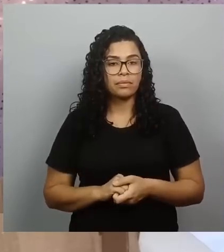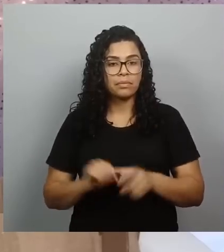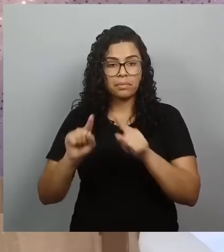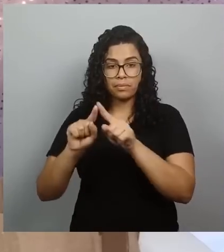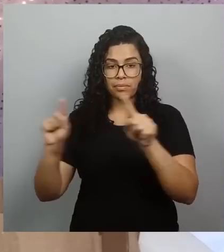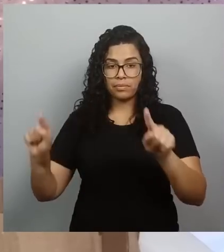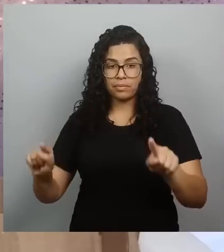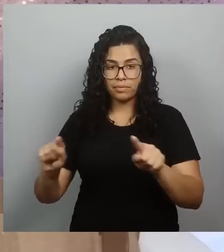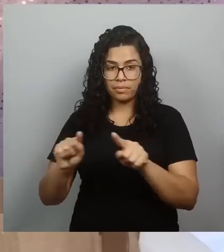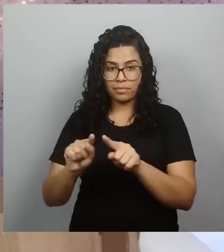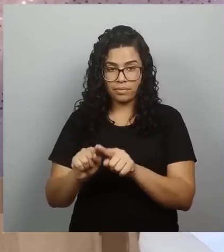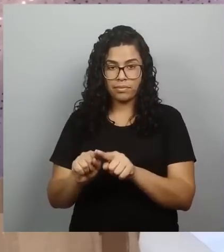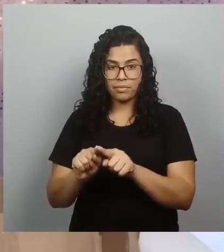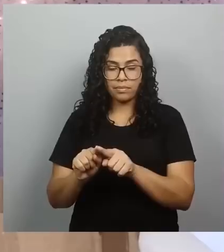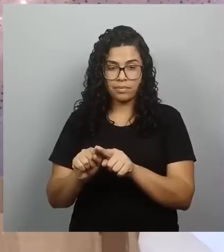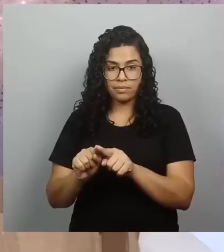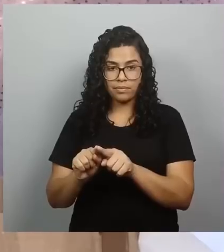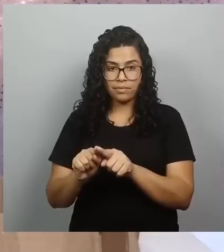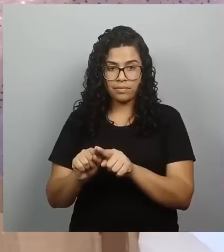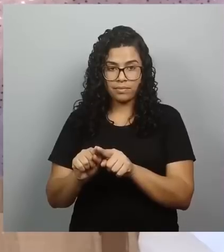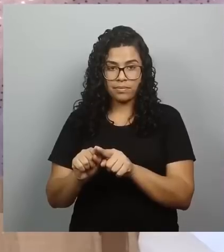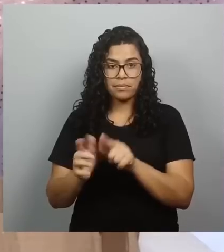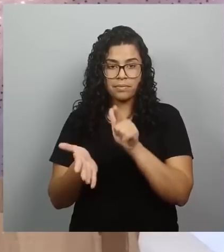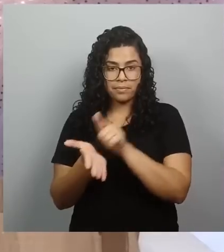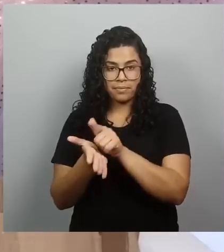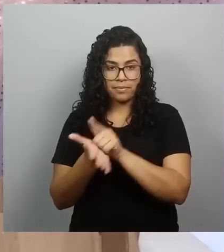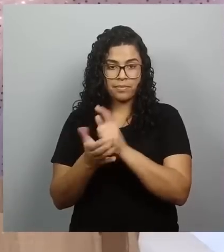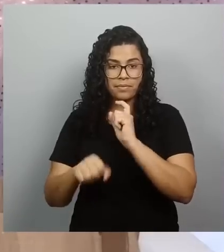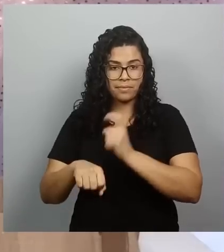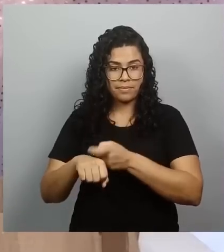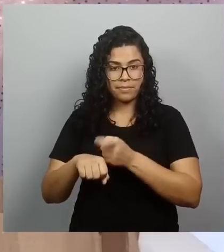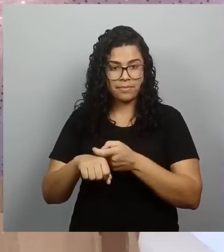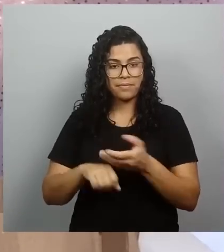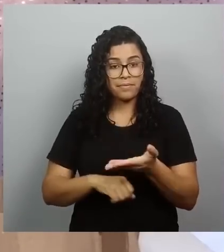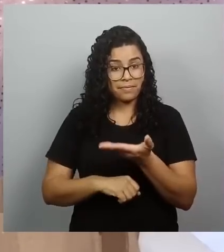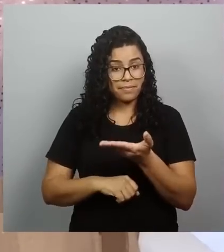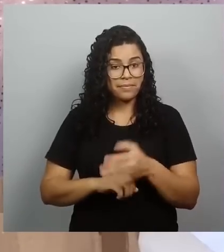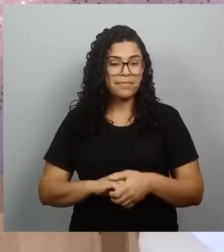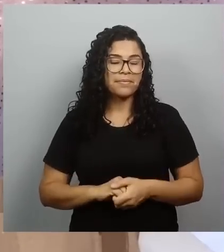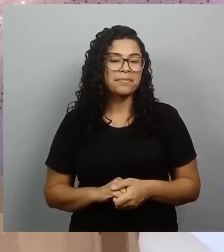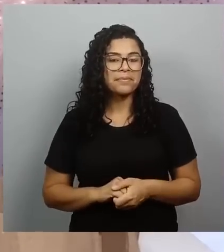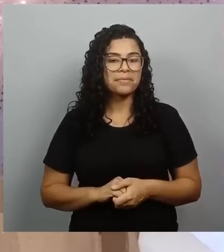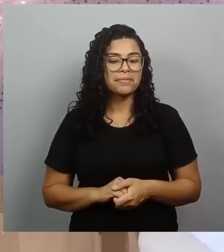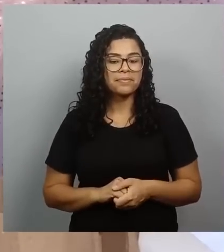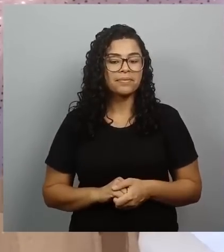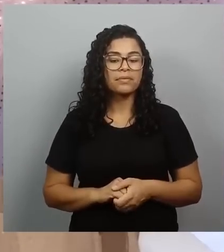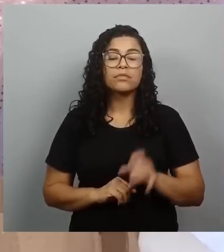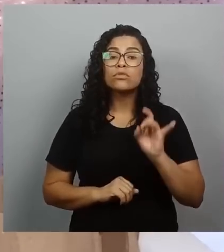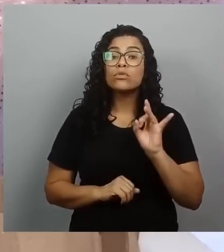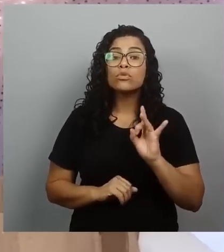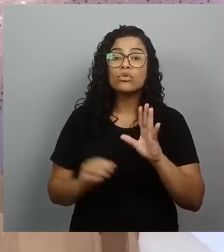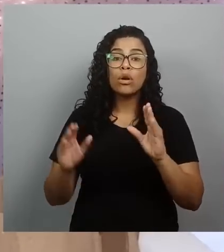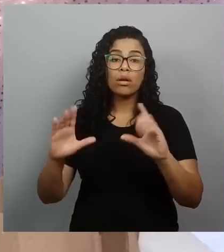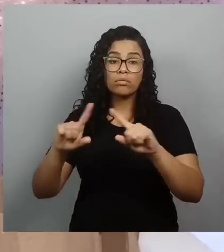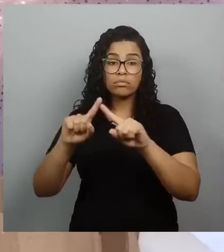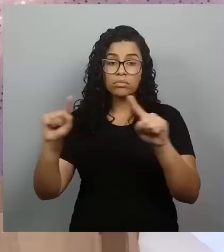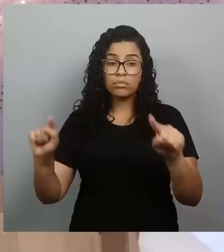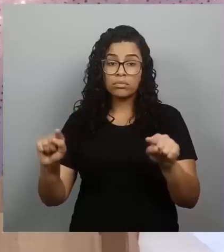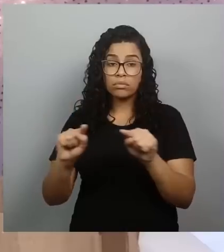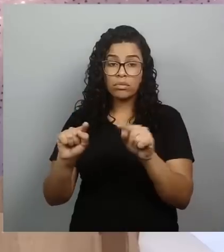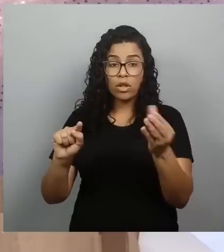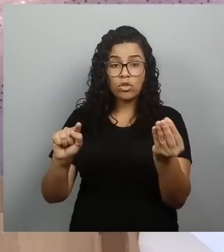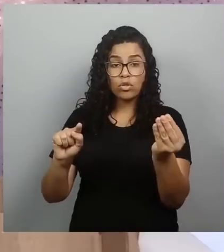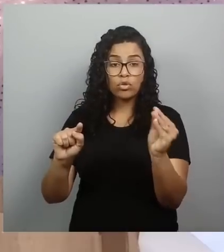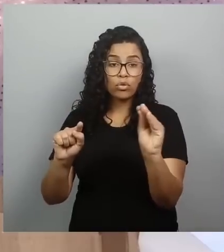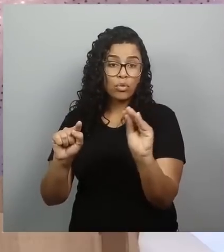pedaço de papelão que sobrou aí, como esse pedaço, por exemplo, e você vai